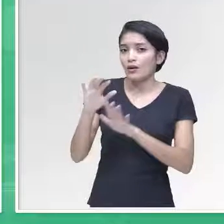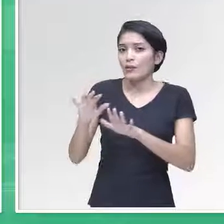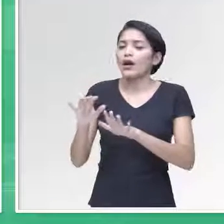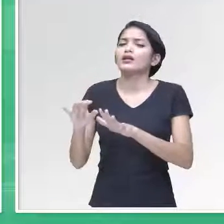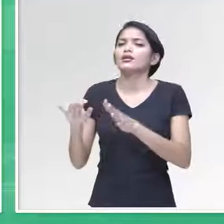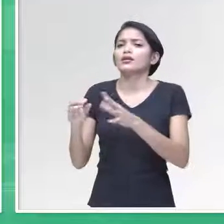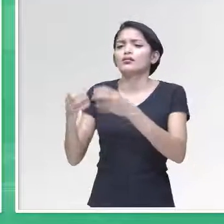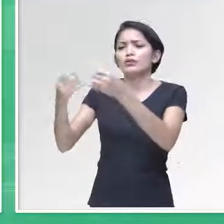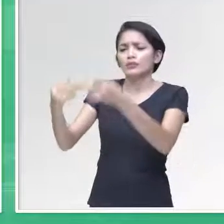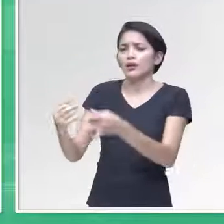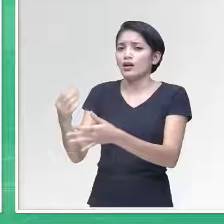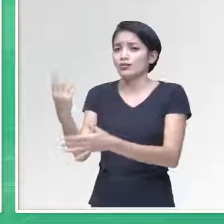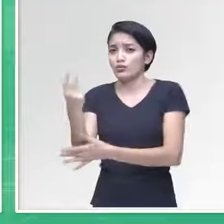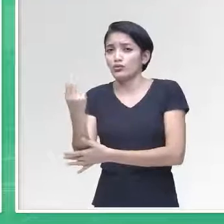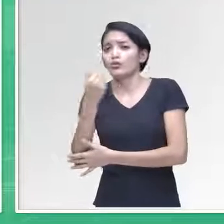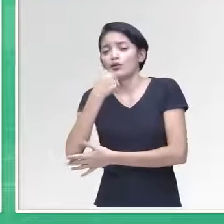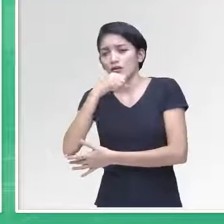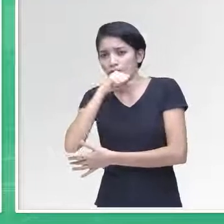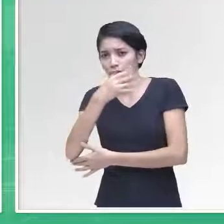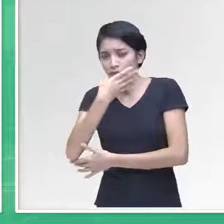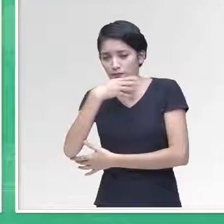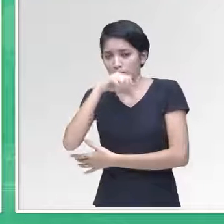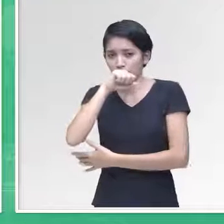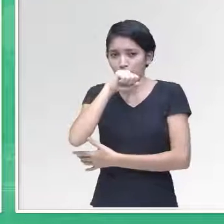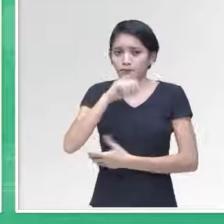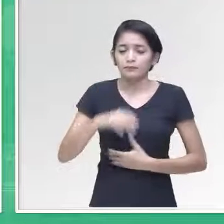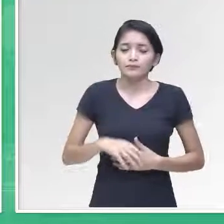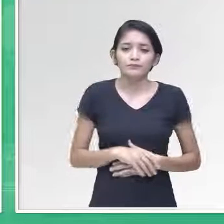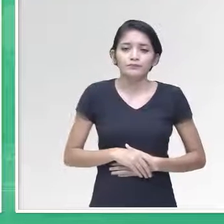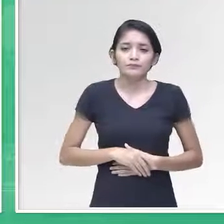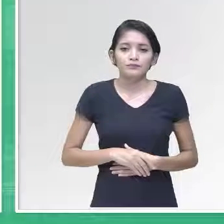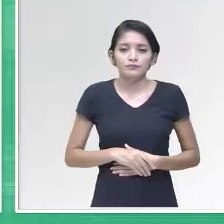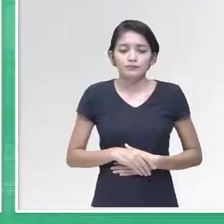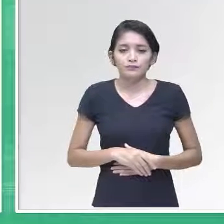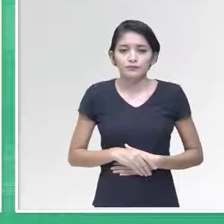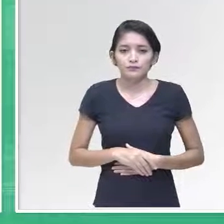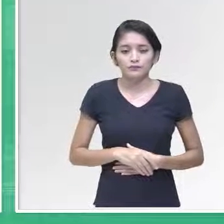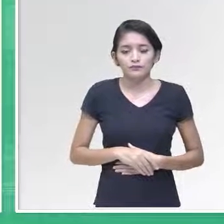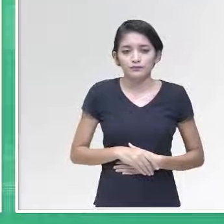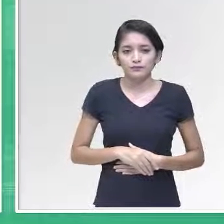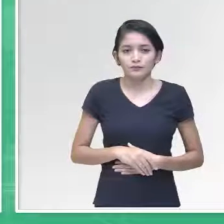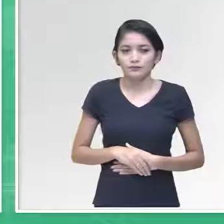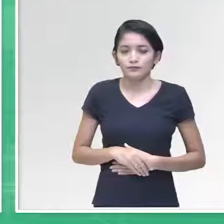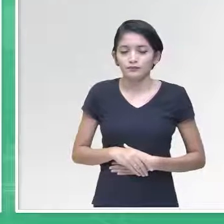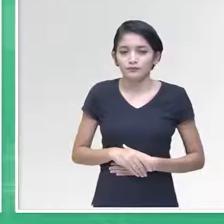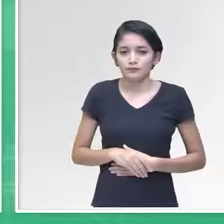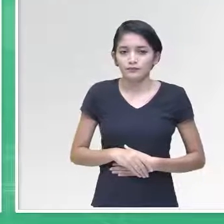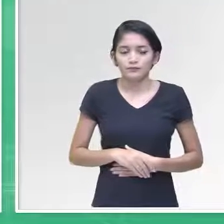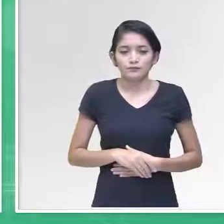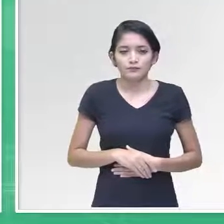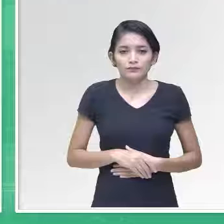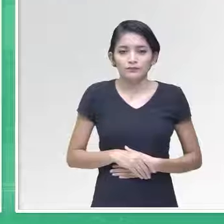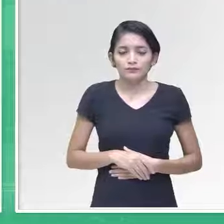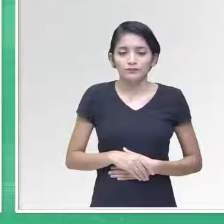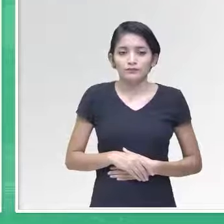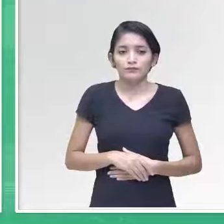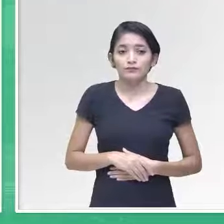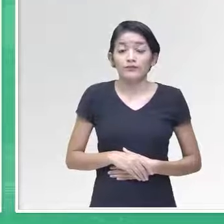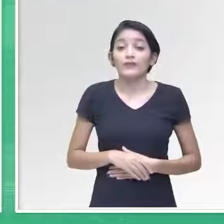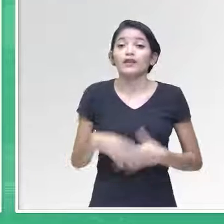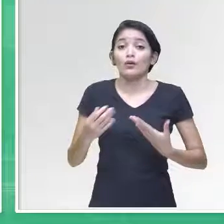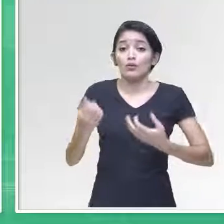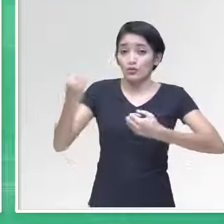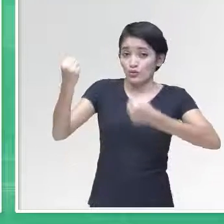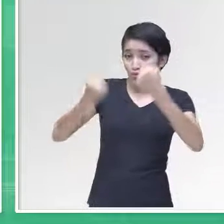E se pais é no plural, está valendo were também. His cars, ou seja, os